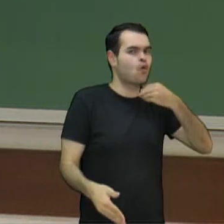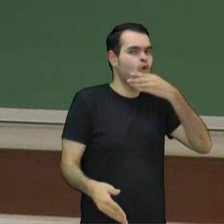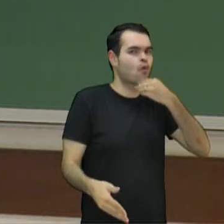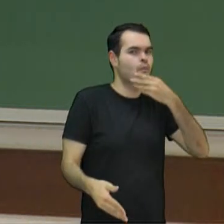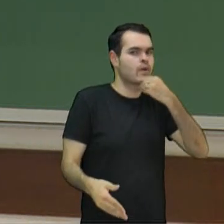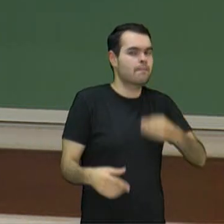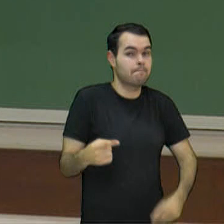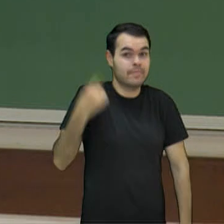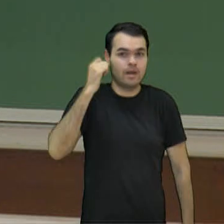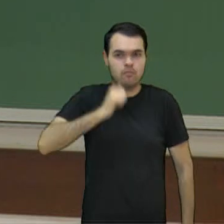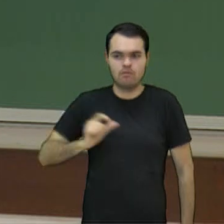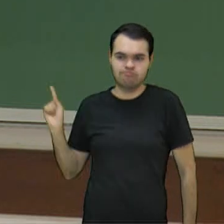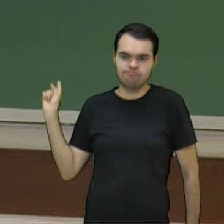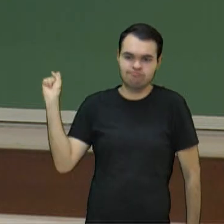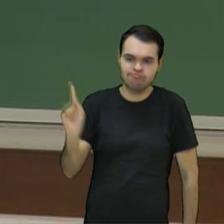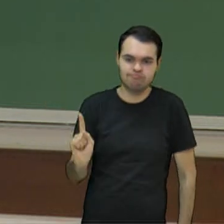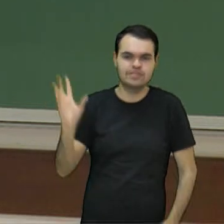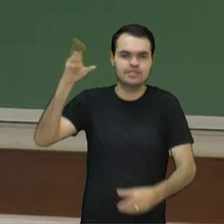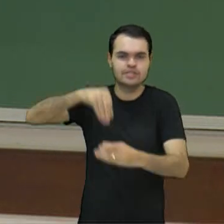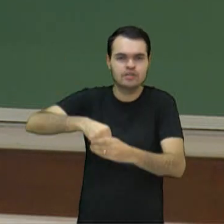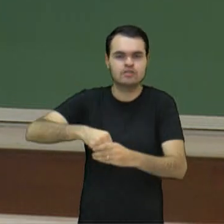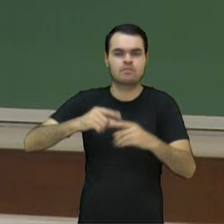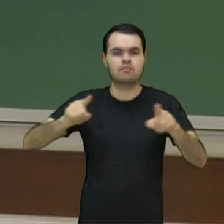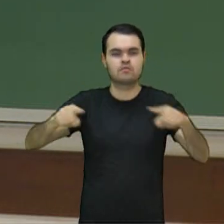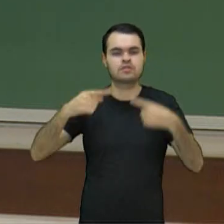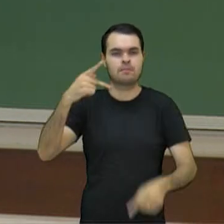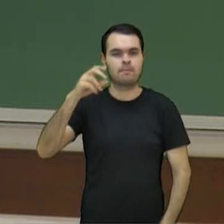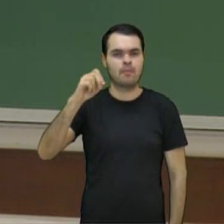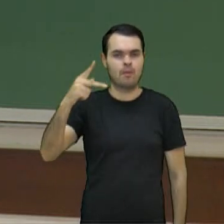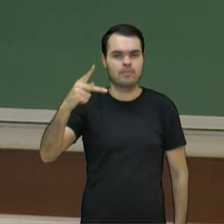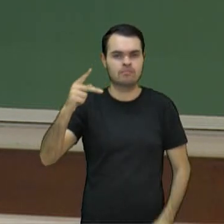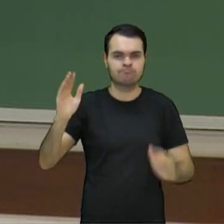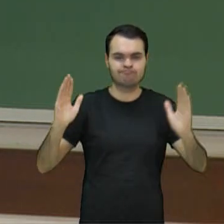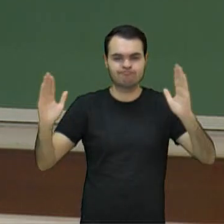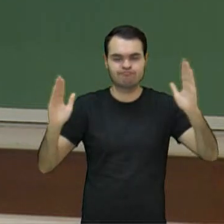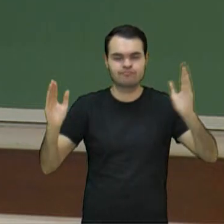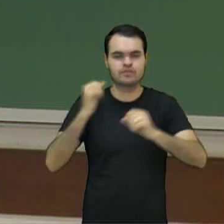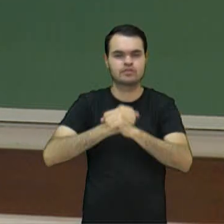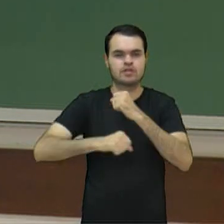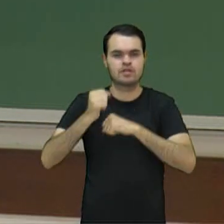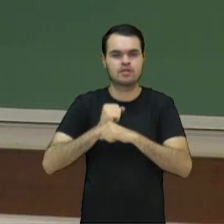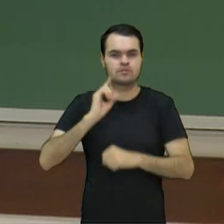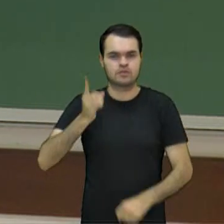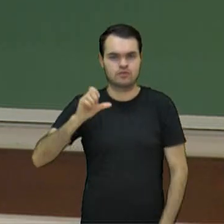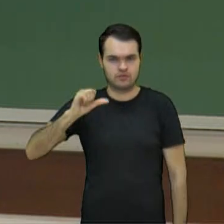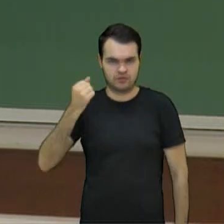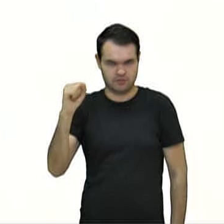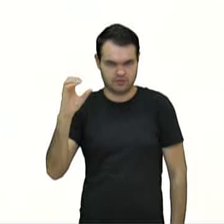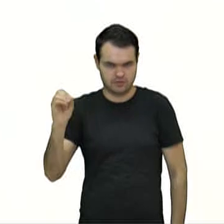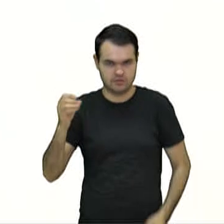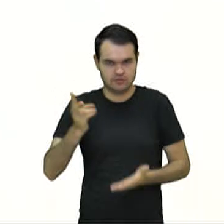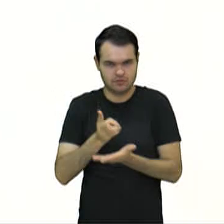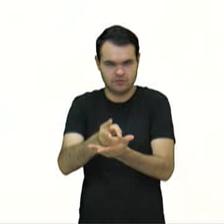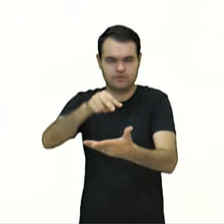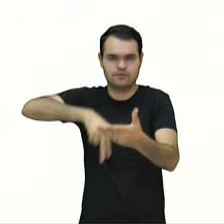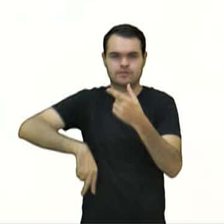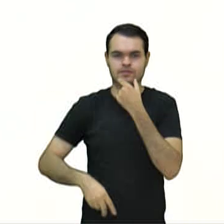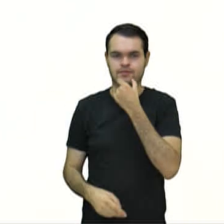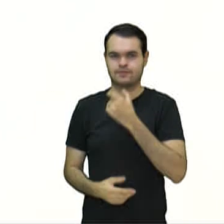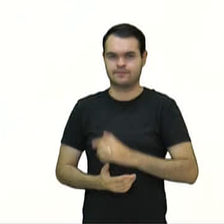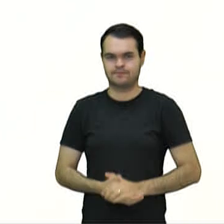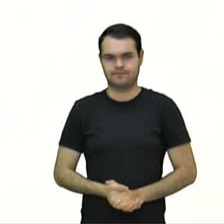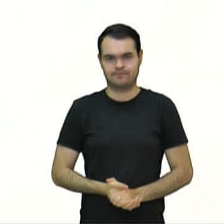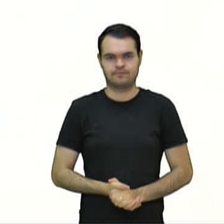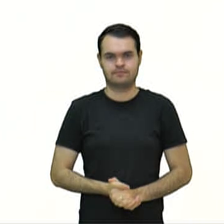né? Dentro da música pop dos anos 80. By 1991, she had achieved